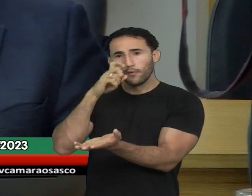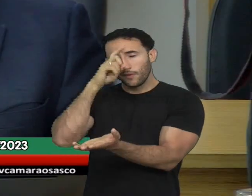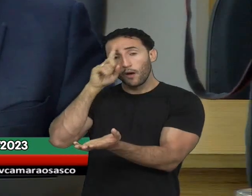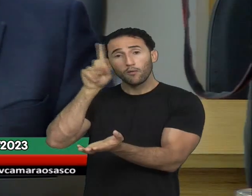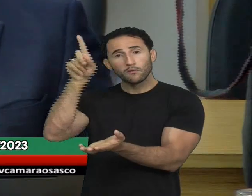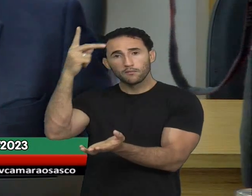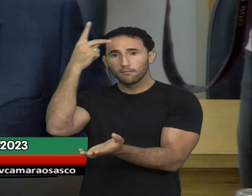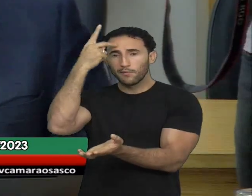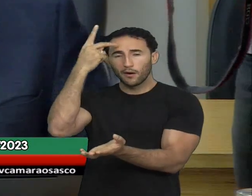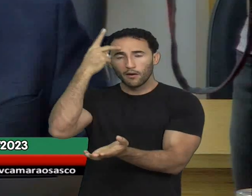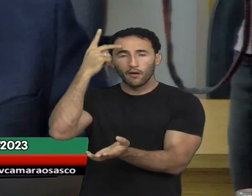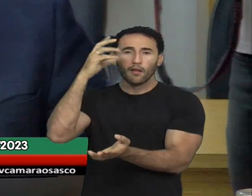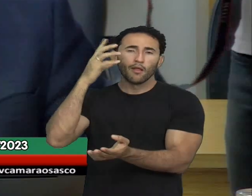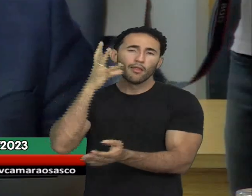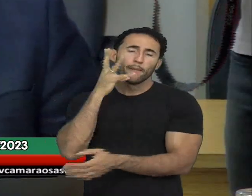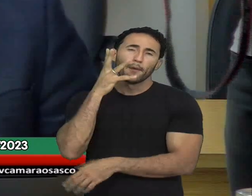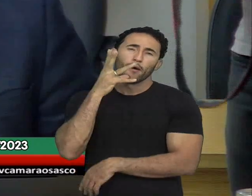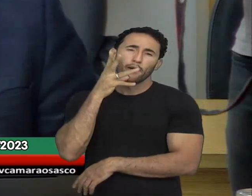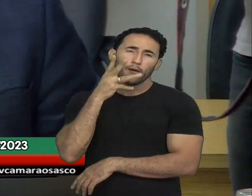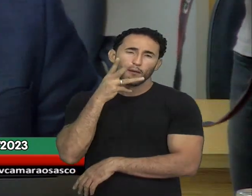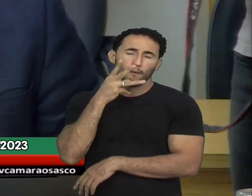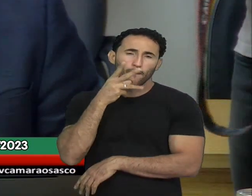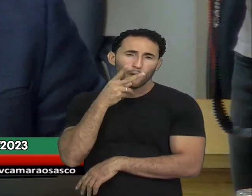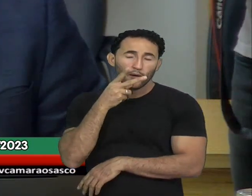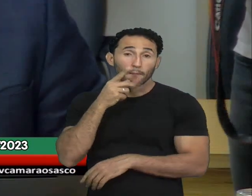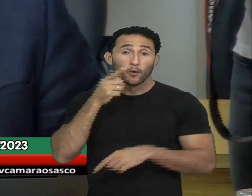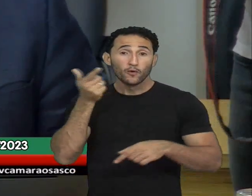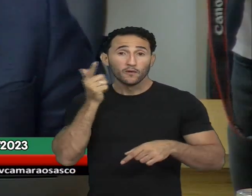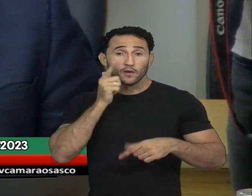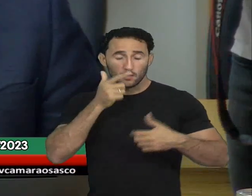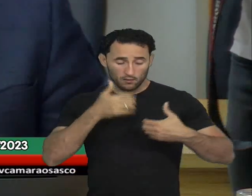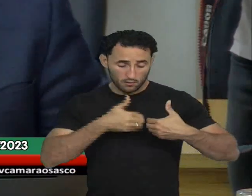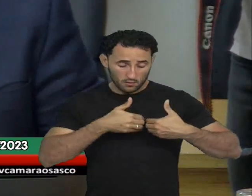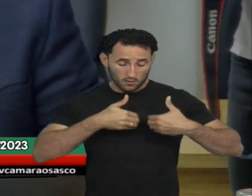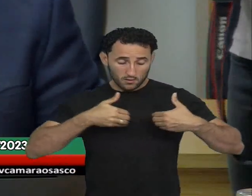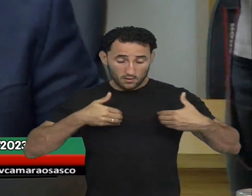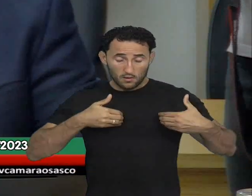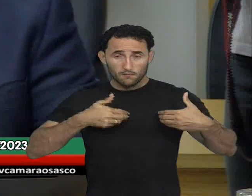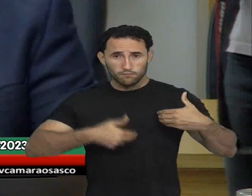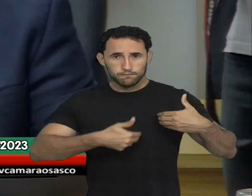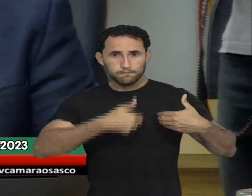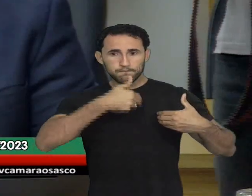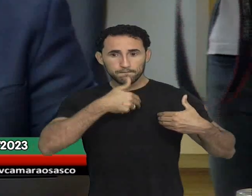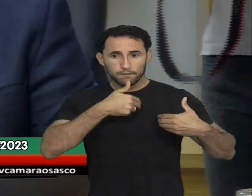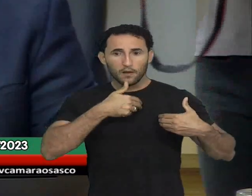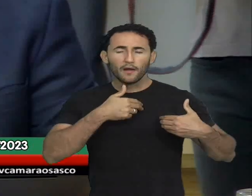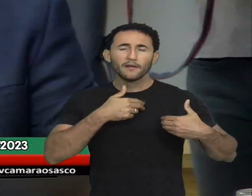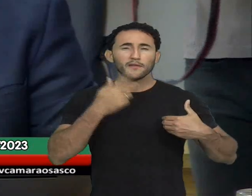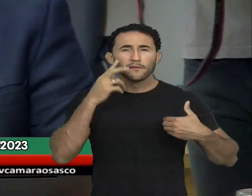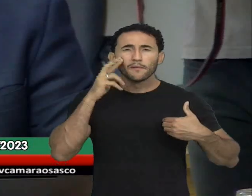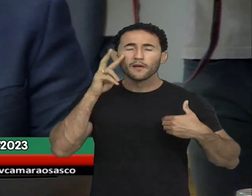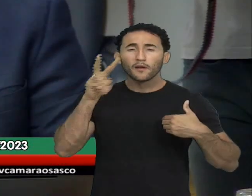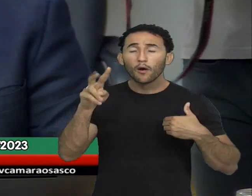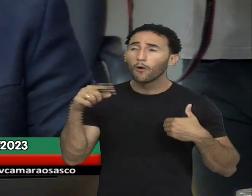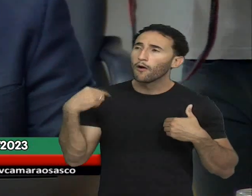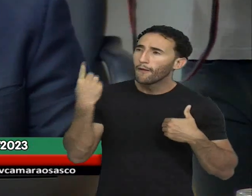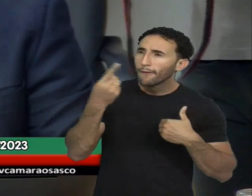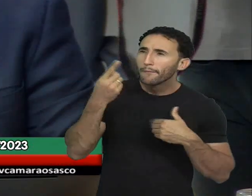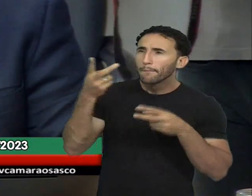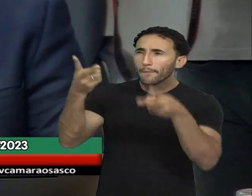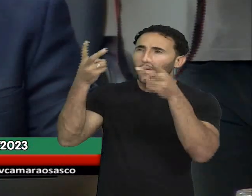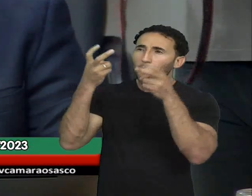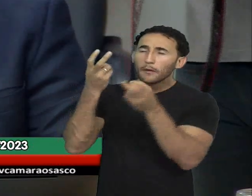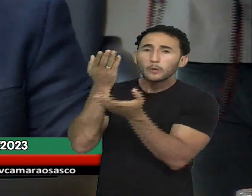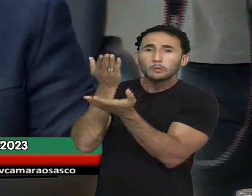cirurgia maior, uma cirurgia de peito aberto. Vendo isso, toda a gestão do hospital e a gestão do